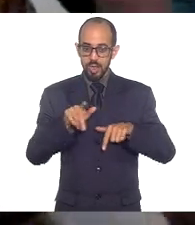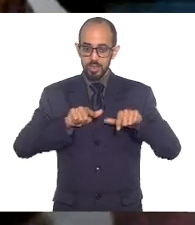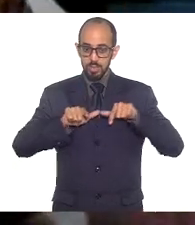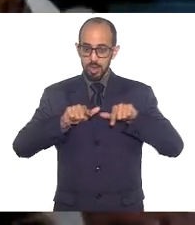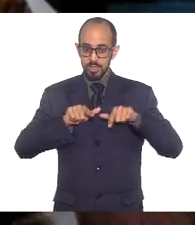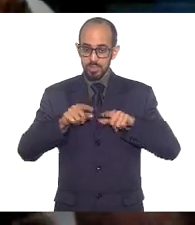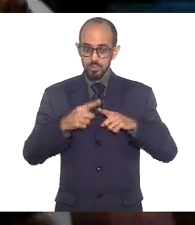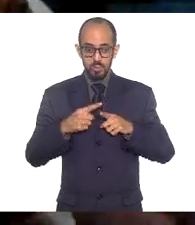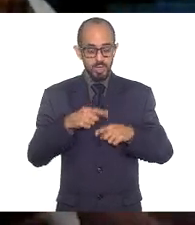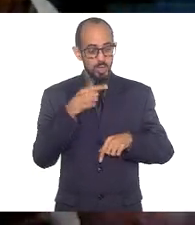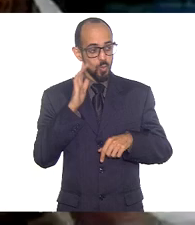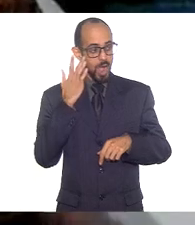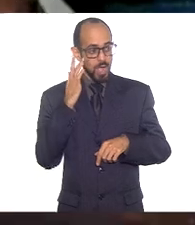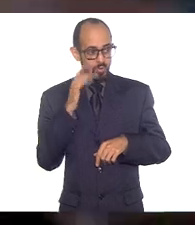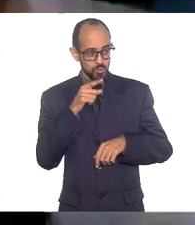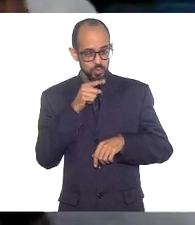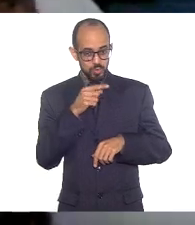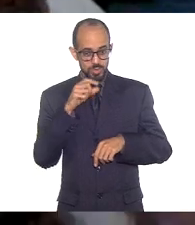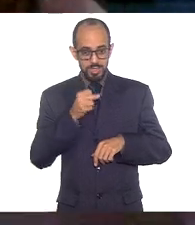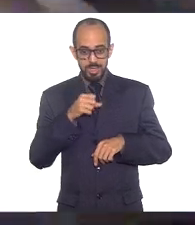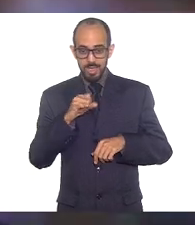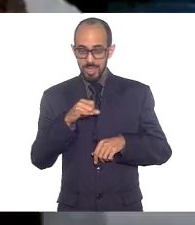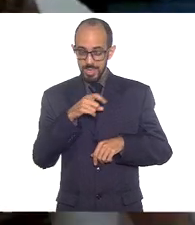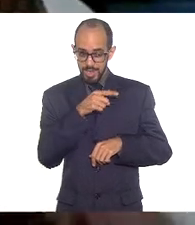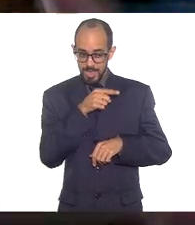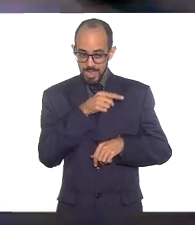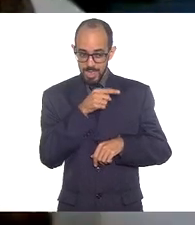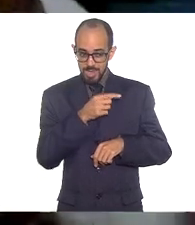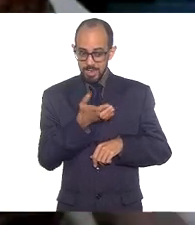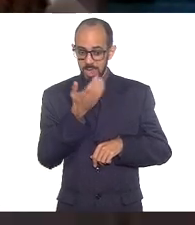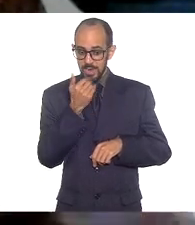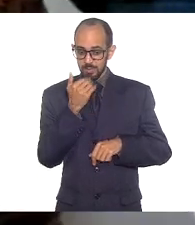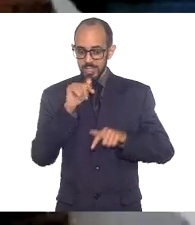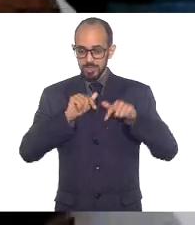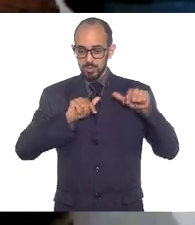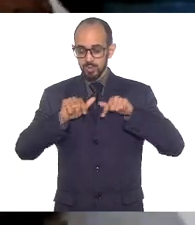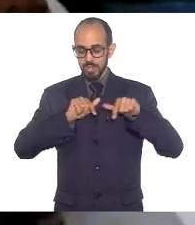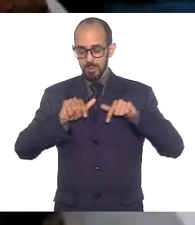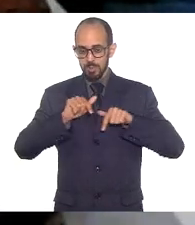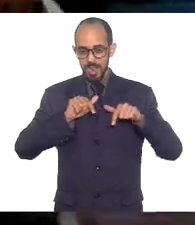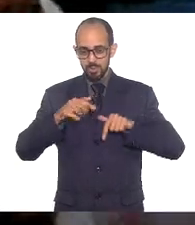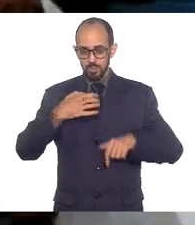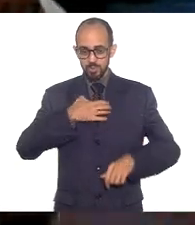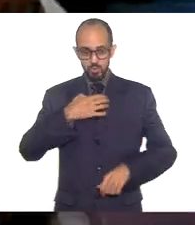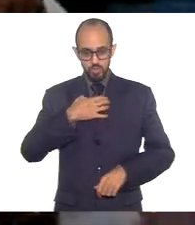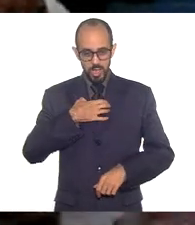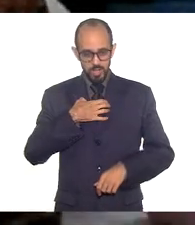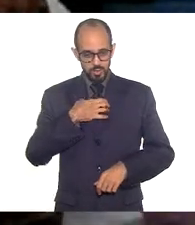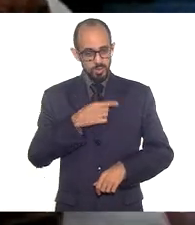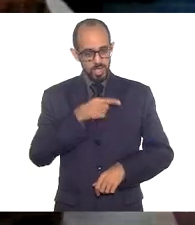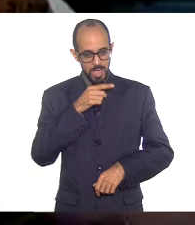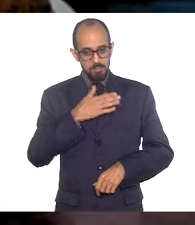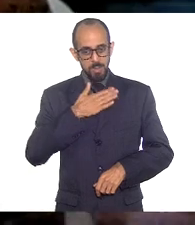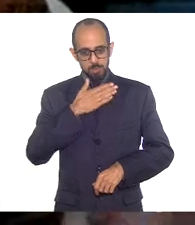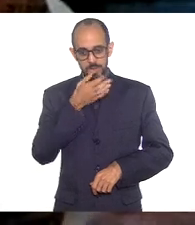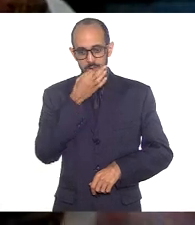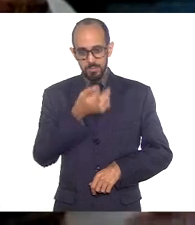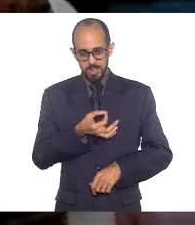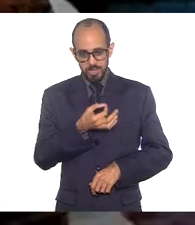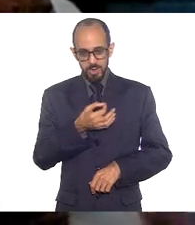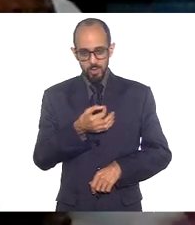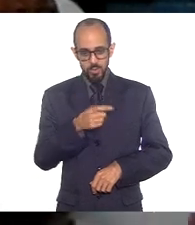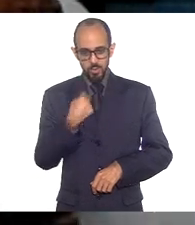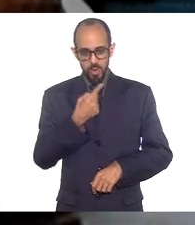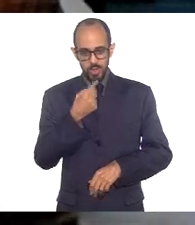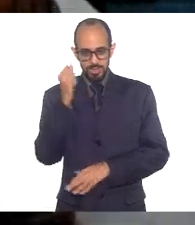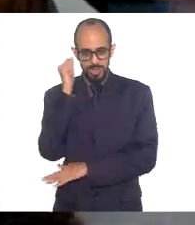ele eu acho que ele se alimenta do trabalho de uma maneira tal isso é que se chama nós de